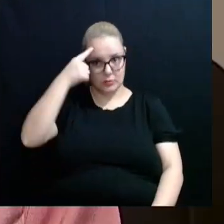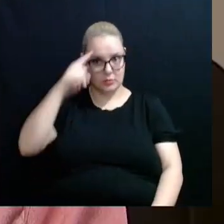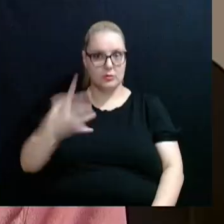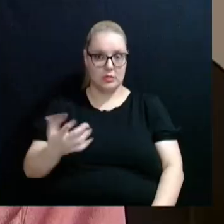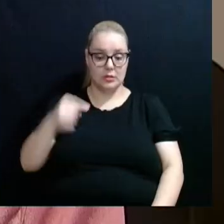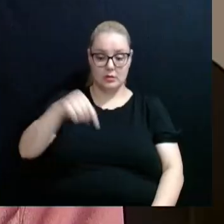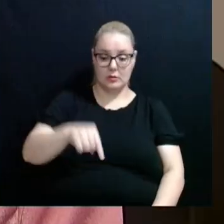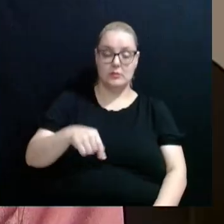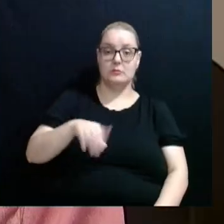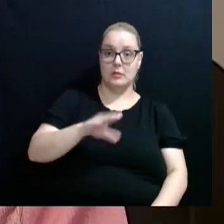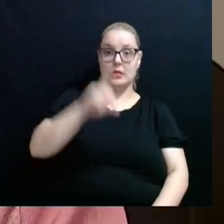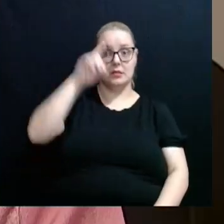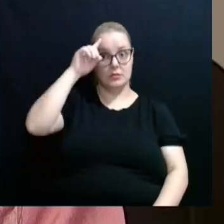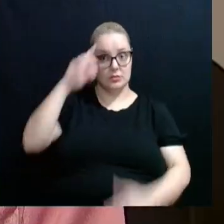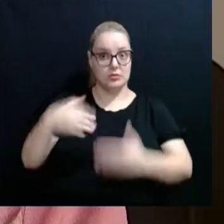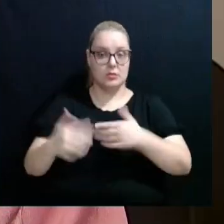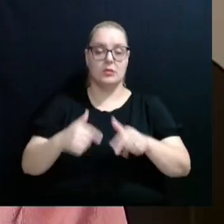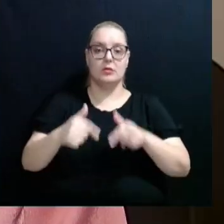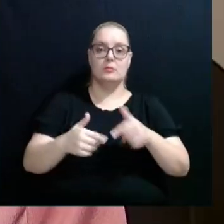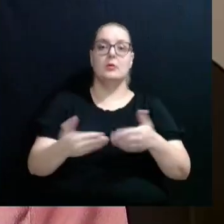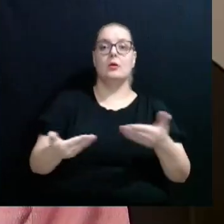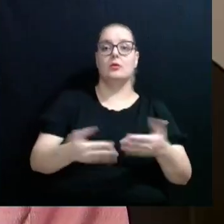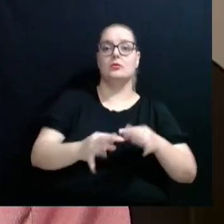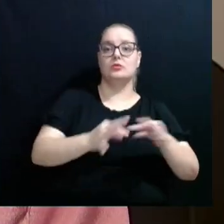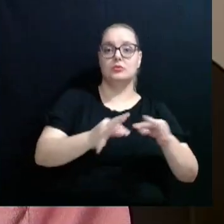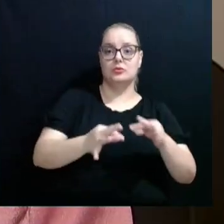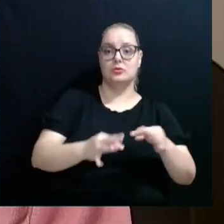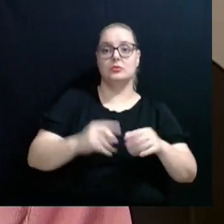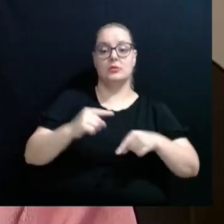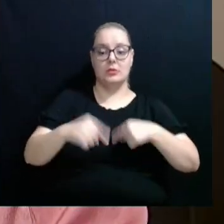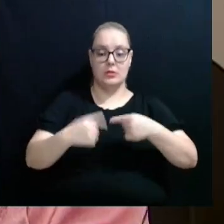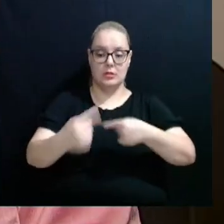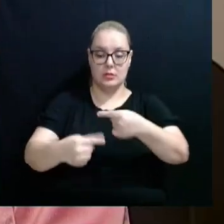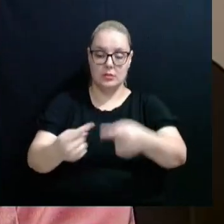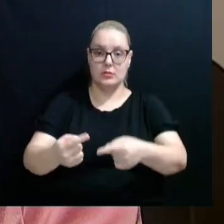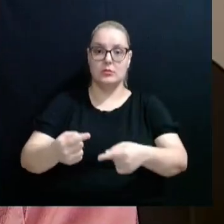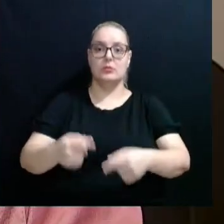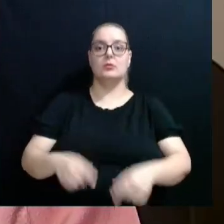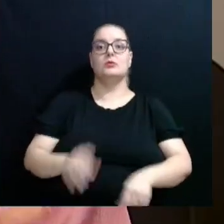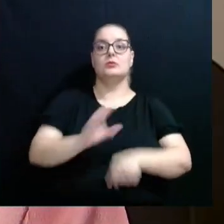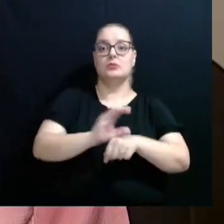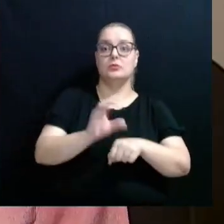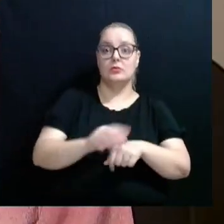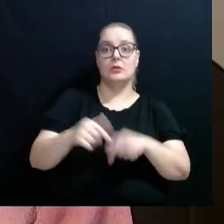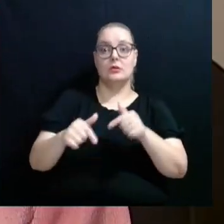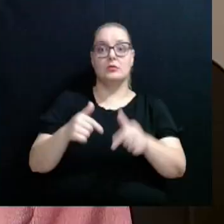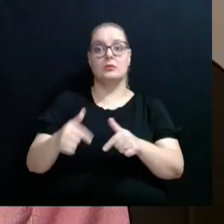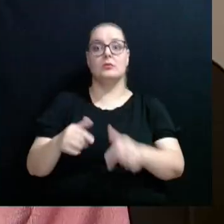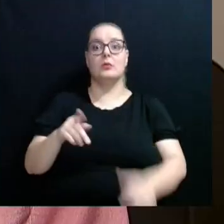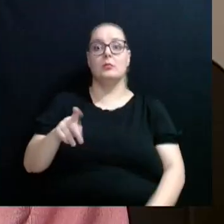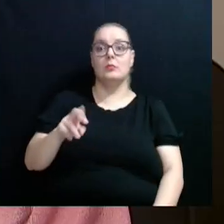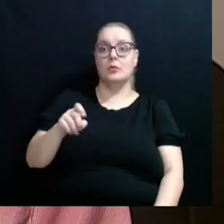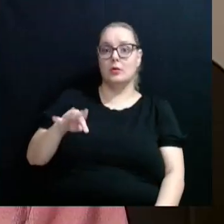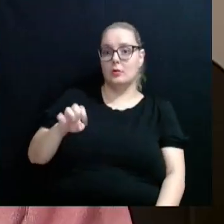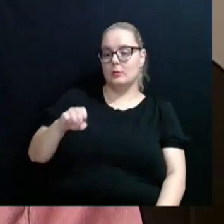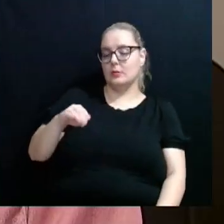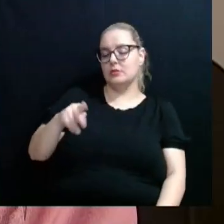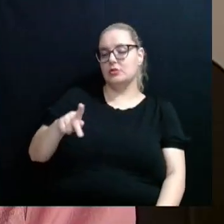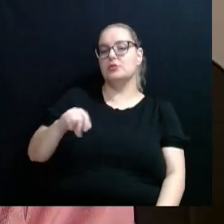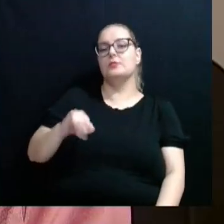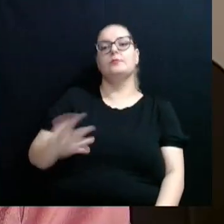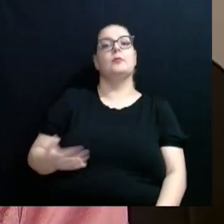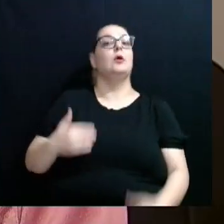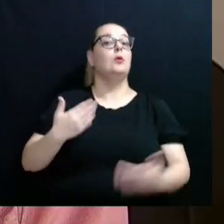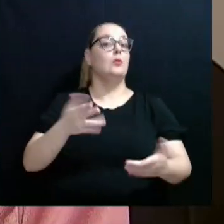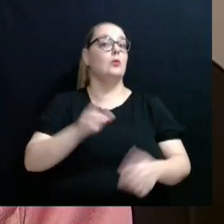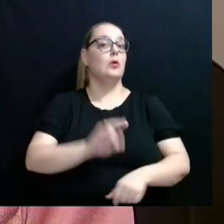trabalhar hoje a parte técnica, e nas próximas edições ele vai trabalhar a parte de prompt, qual ferramenta de inteligência artificial utilizar